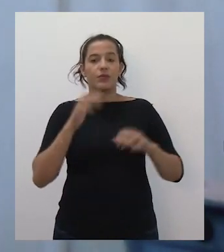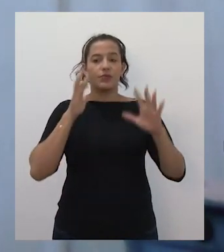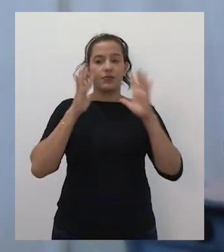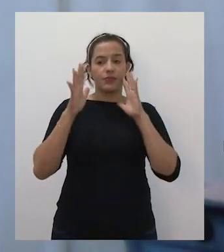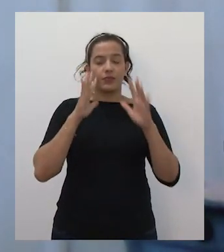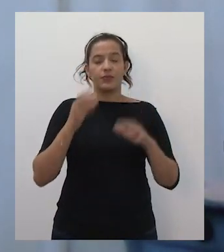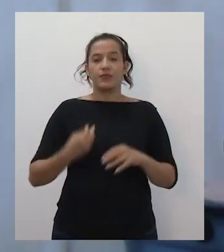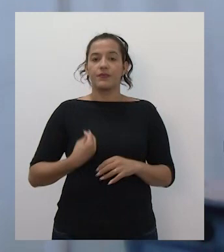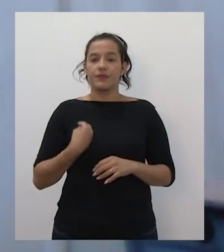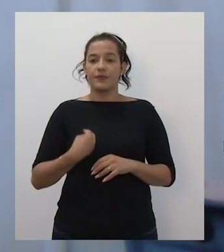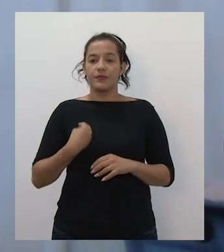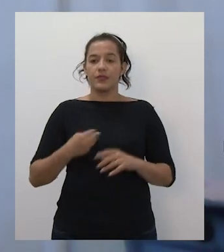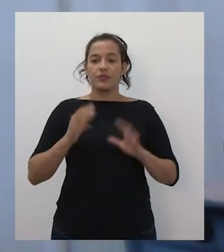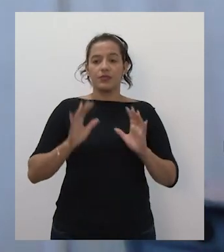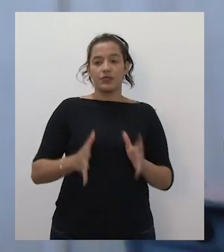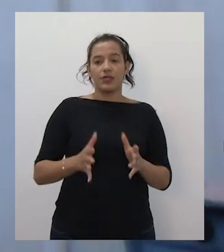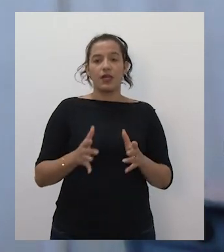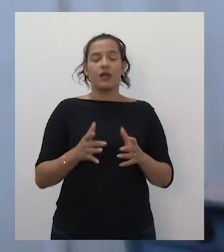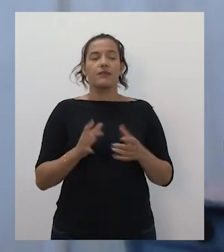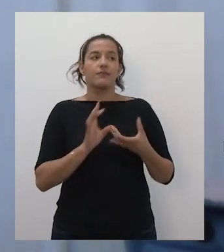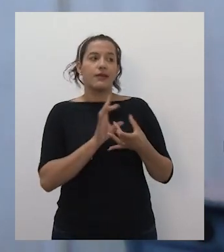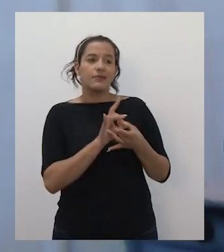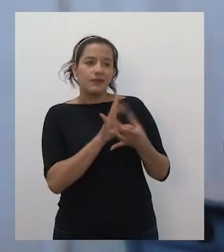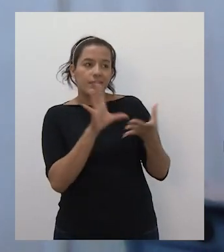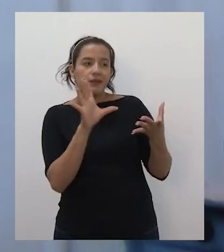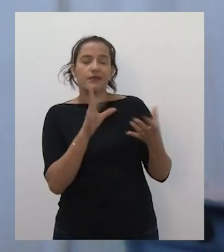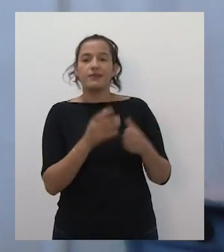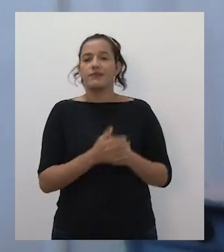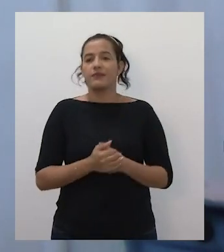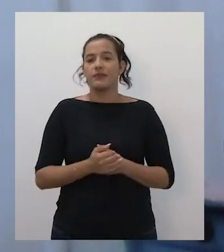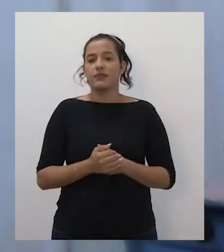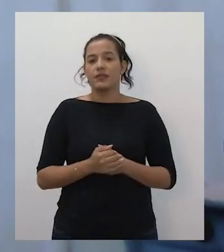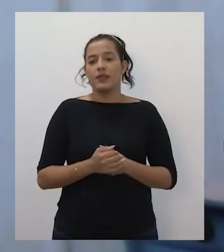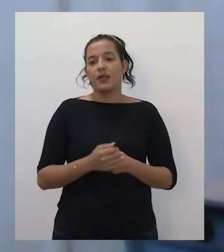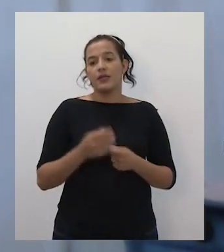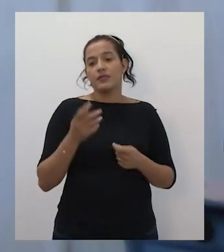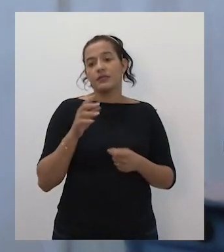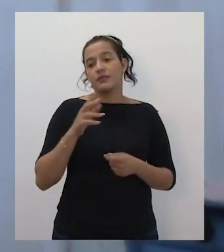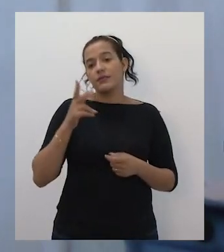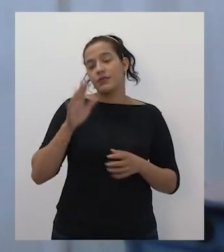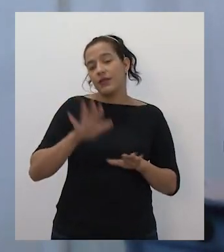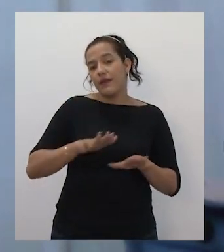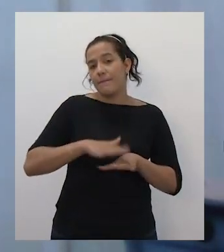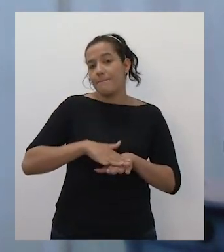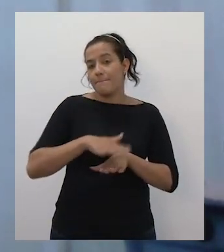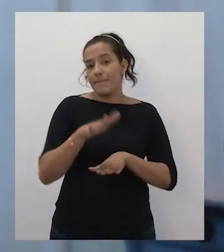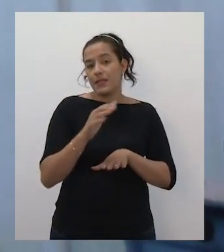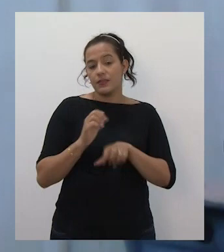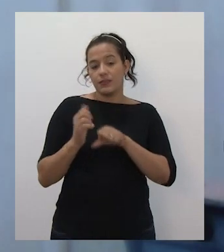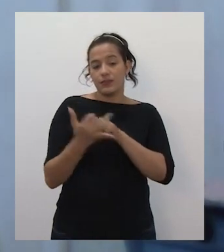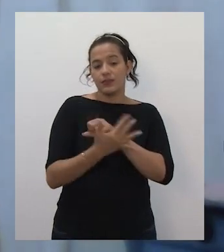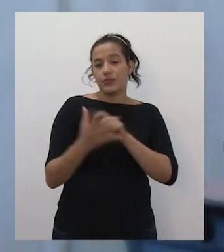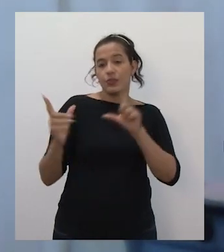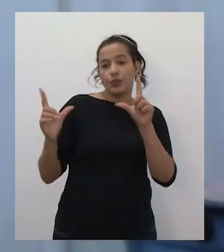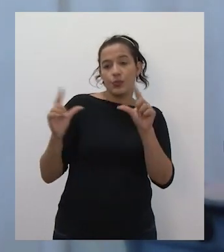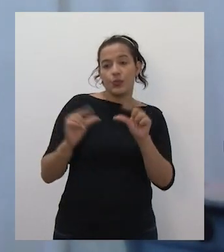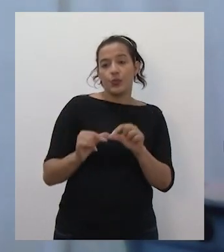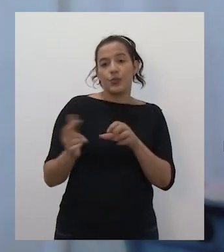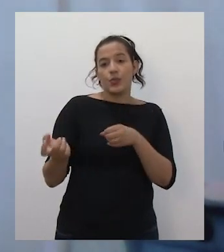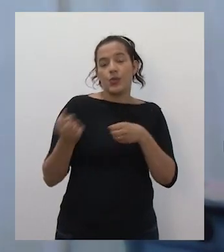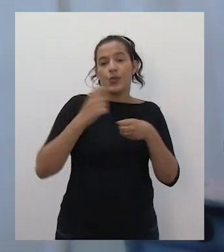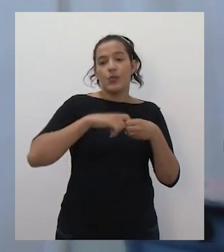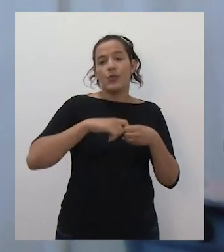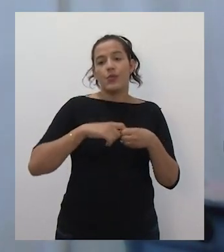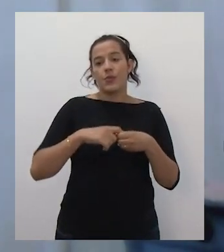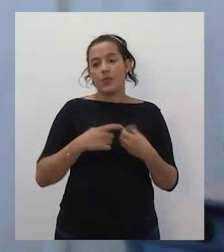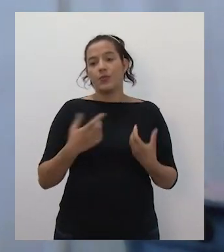uma situação de maior regularidade ou, digamos assim, de uma concepção de uma volta à normalidade da